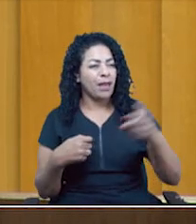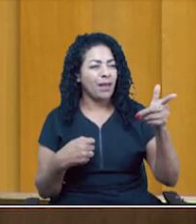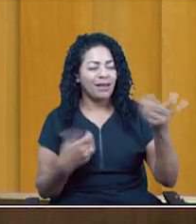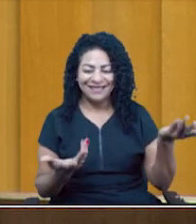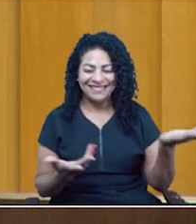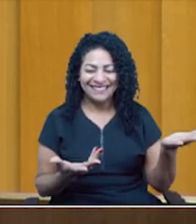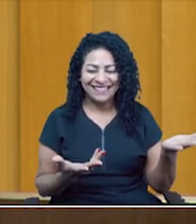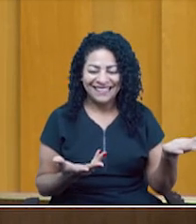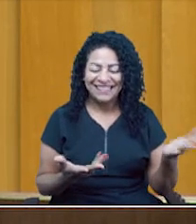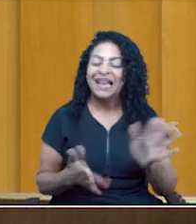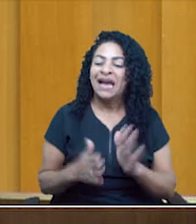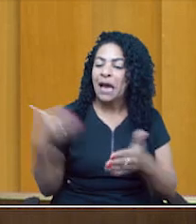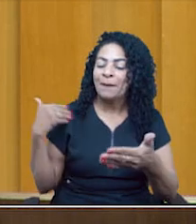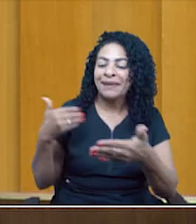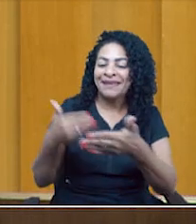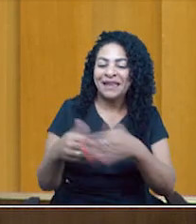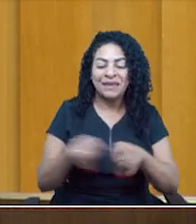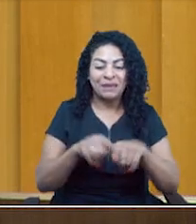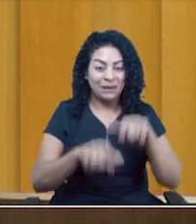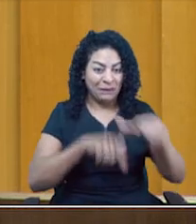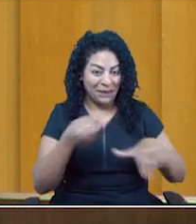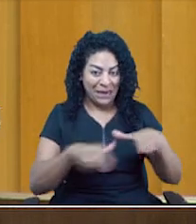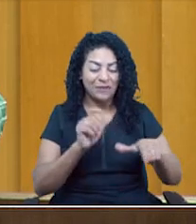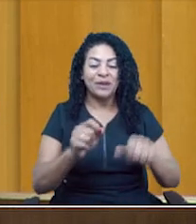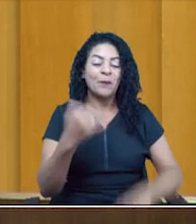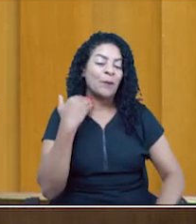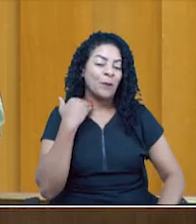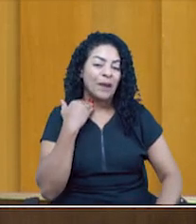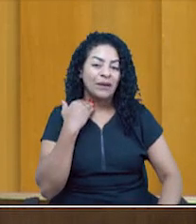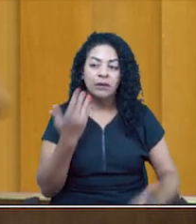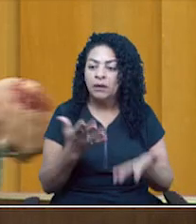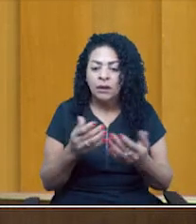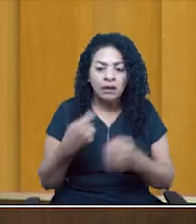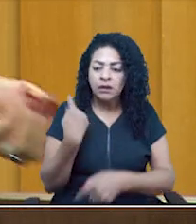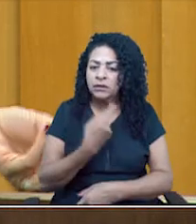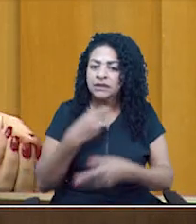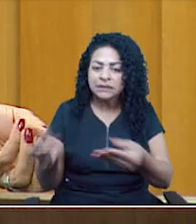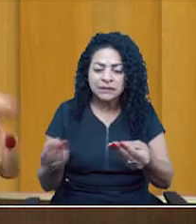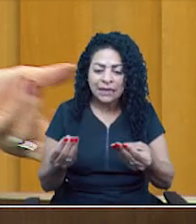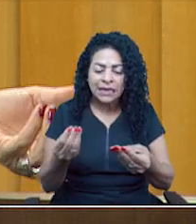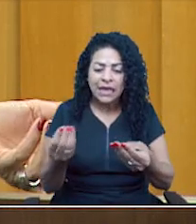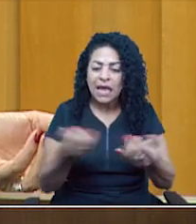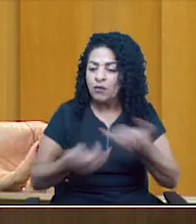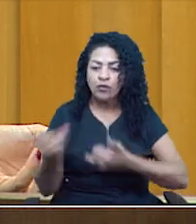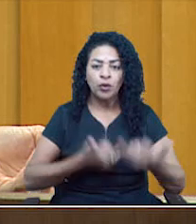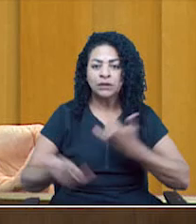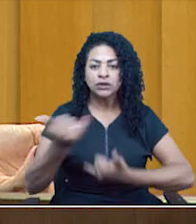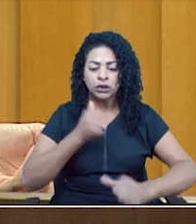assim, trabalhava numa instituição bancária e recebíamos informações, trocávamos informações via